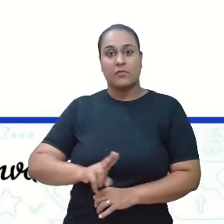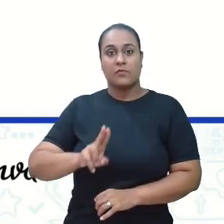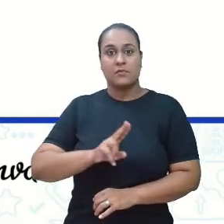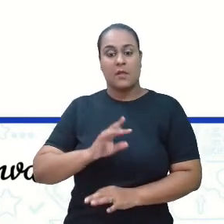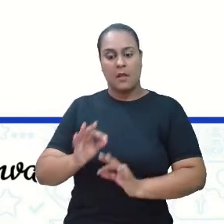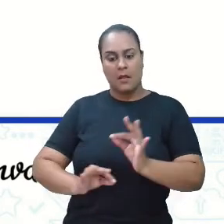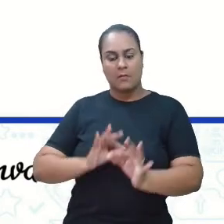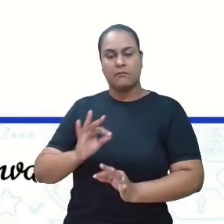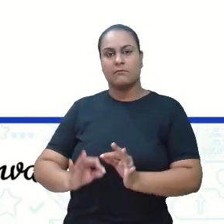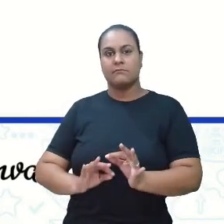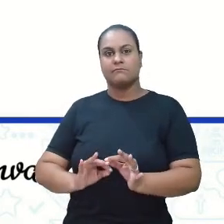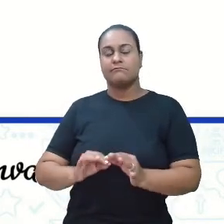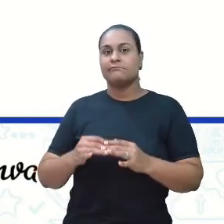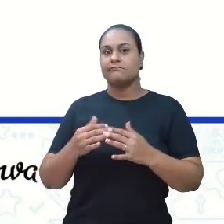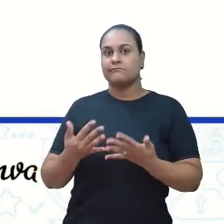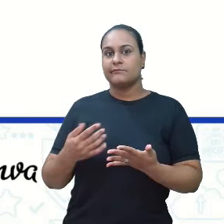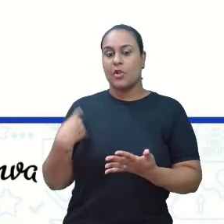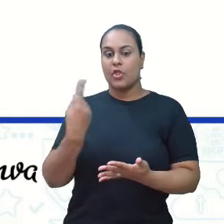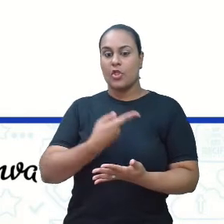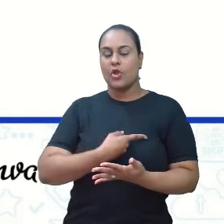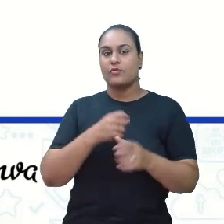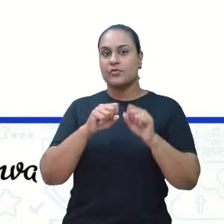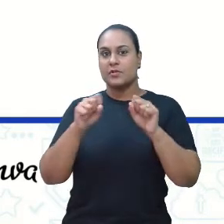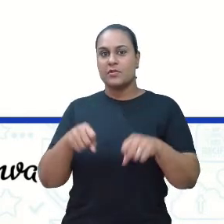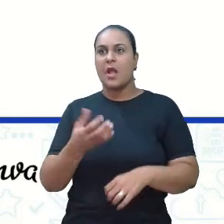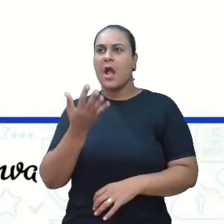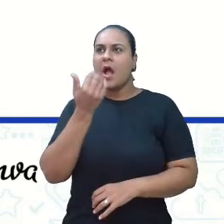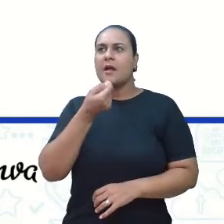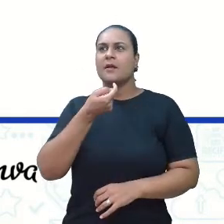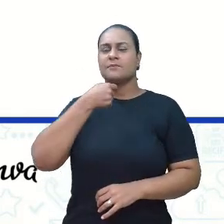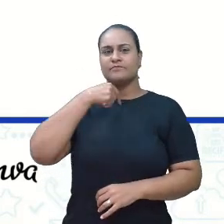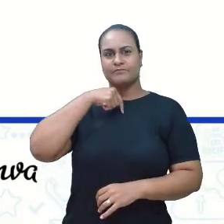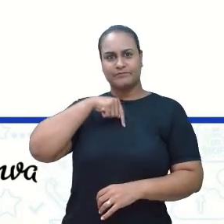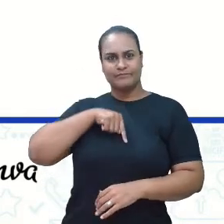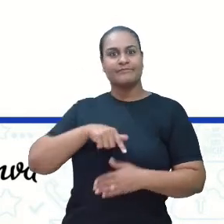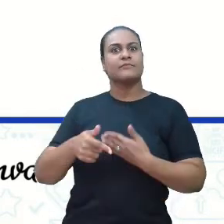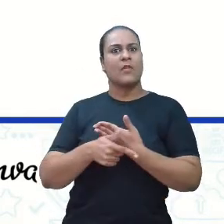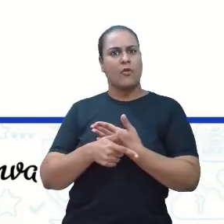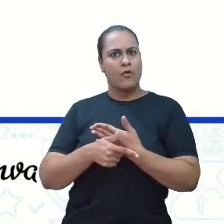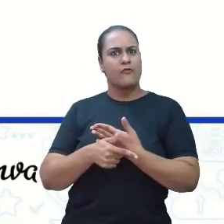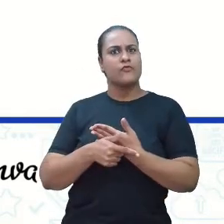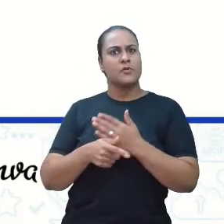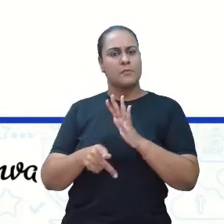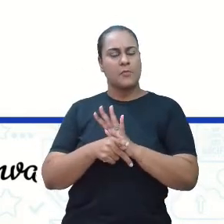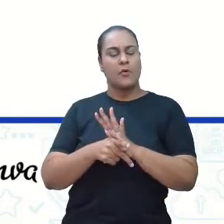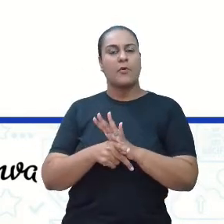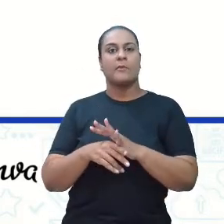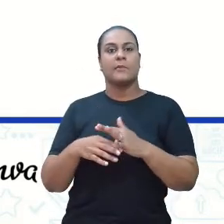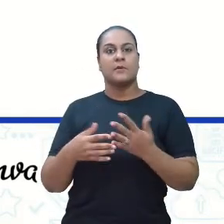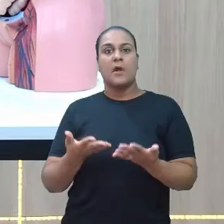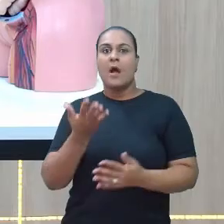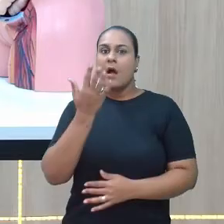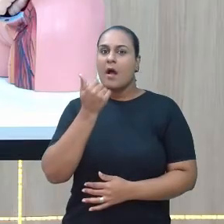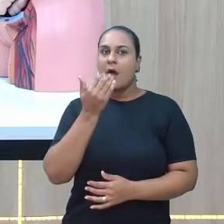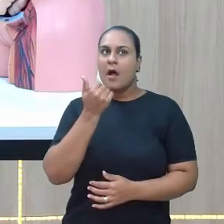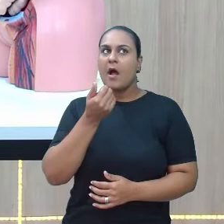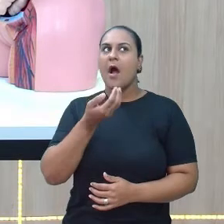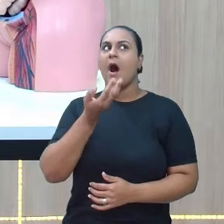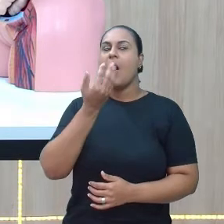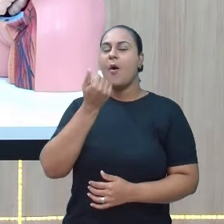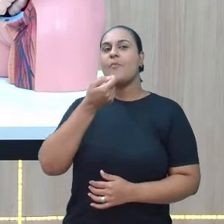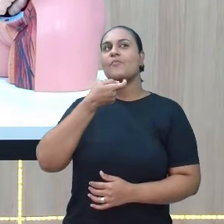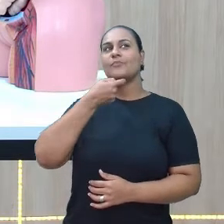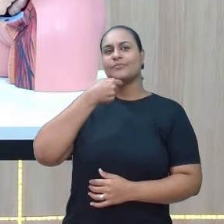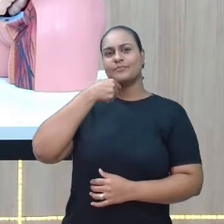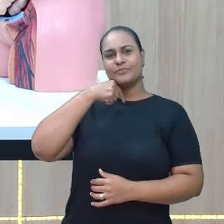pelas células. Então, nosso sistema digestório ele tem essa função. Ele faz com que os nossos alimentos ingeridos